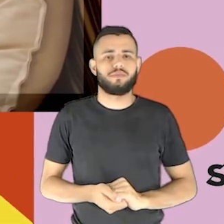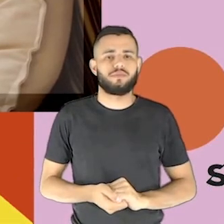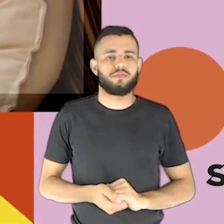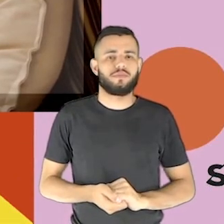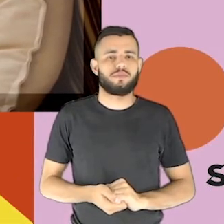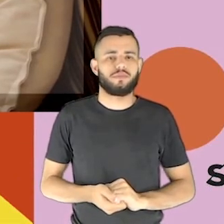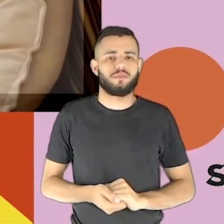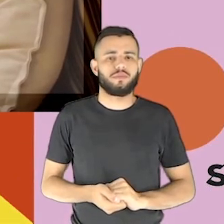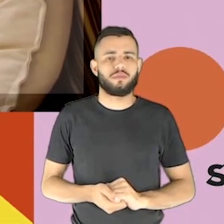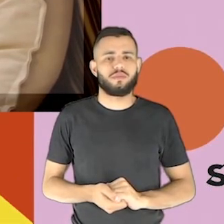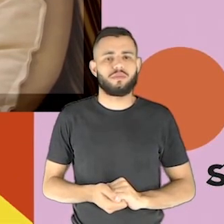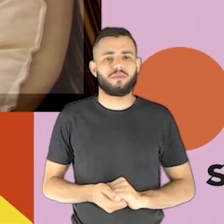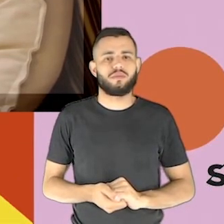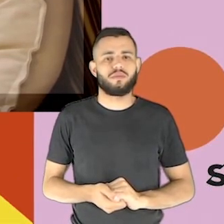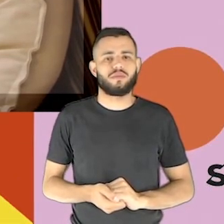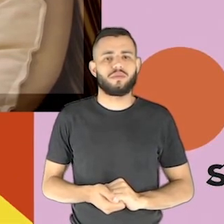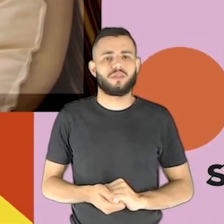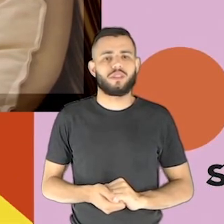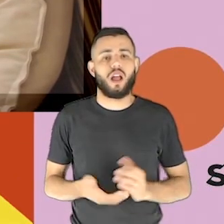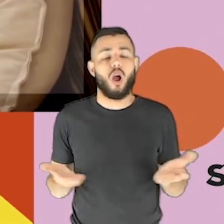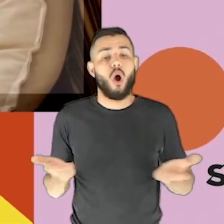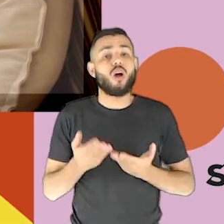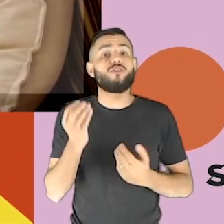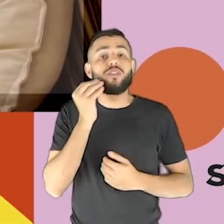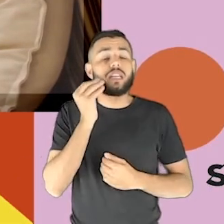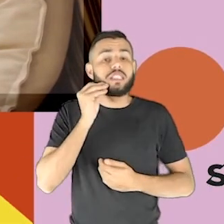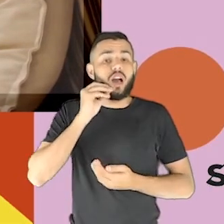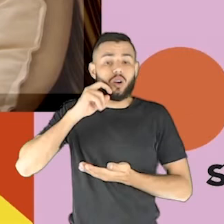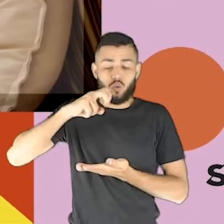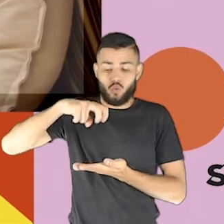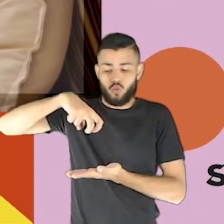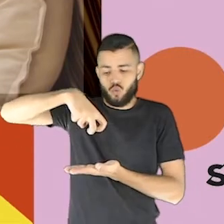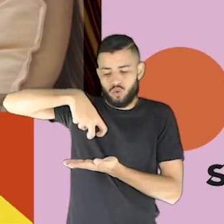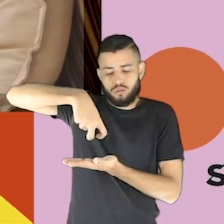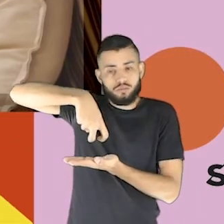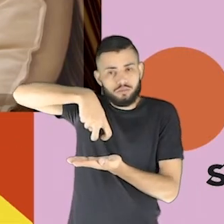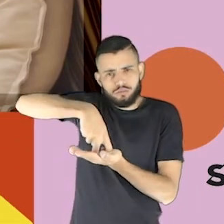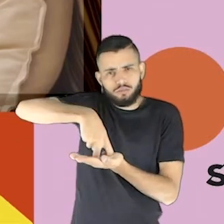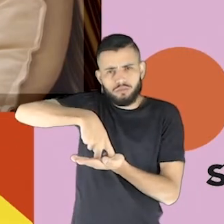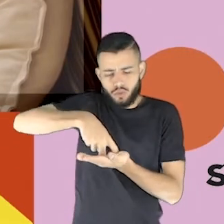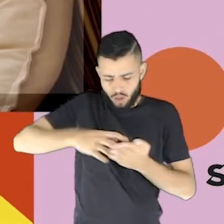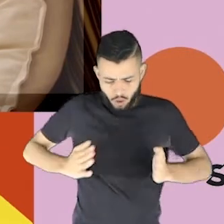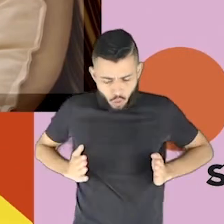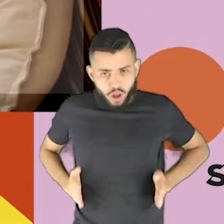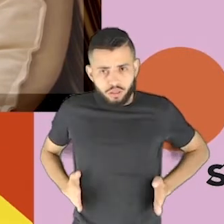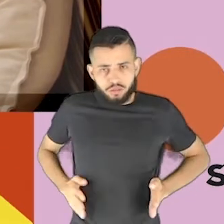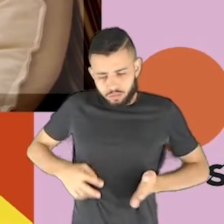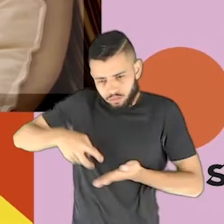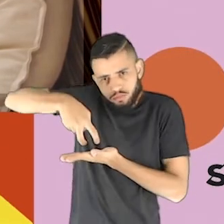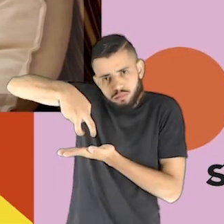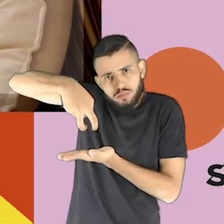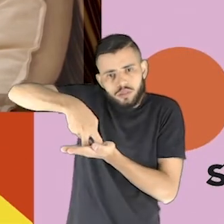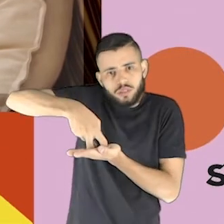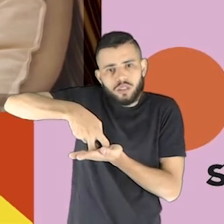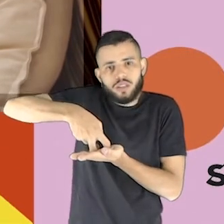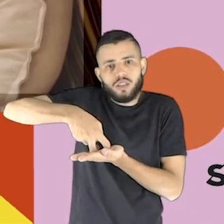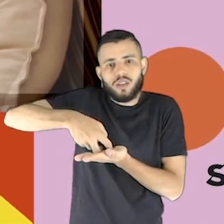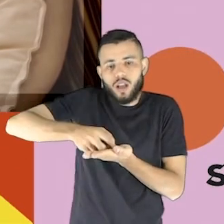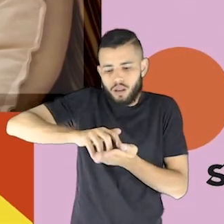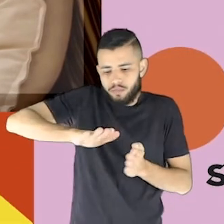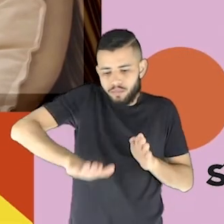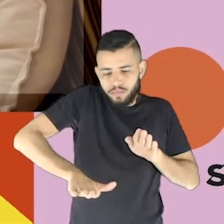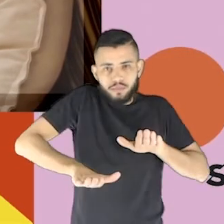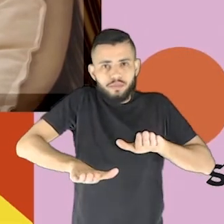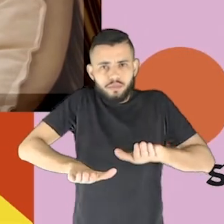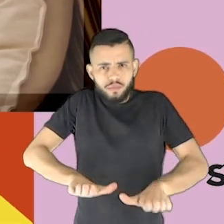Em quatro apoios, eu vou tentar deixar os meus joelhos alinhados com os meus quadris e as mãos embaixo do ombro. Se mão aberta no chão, eu